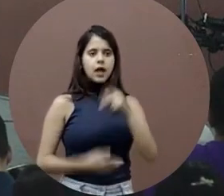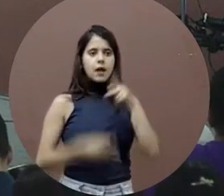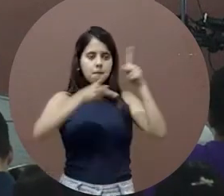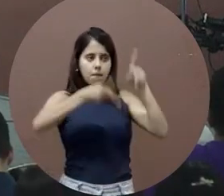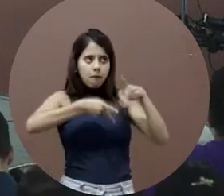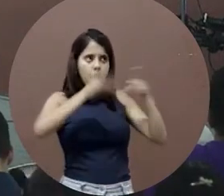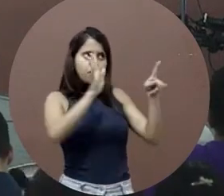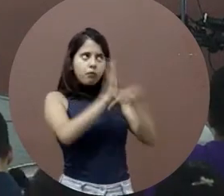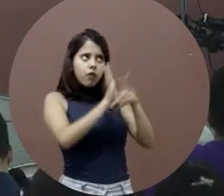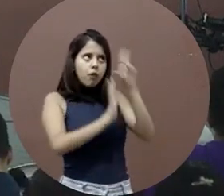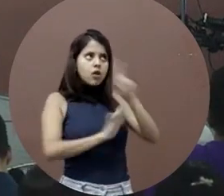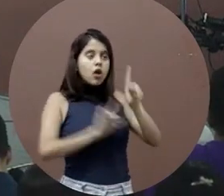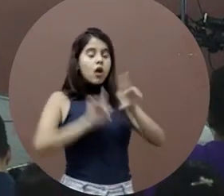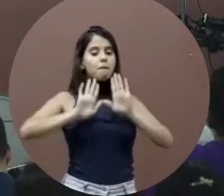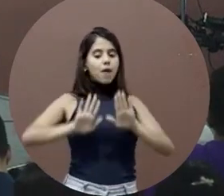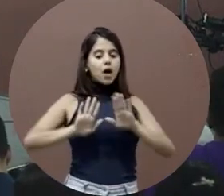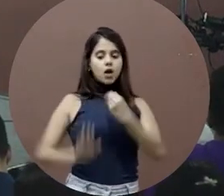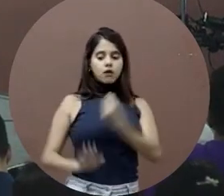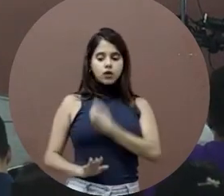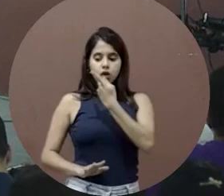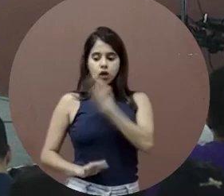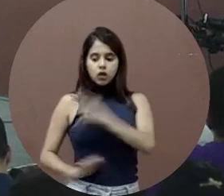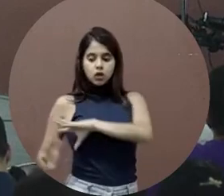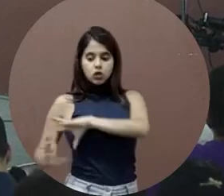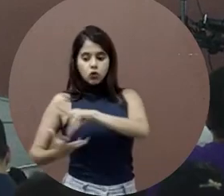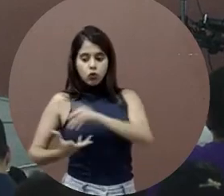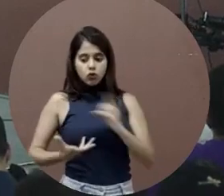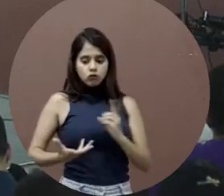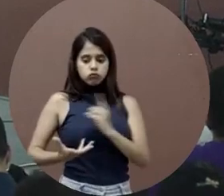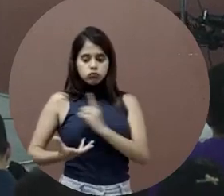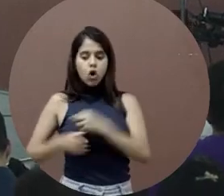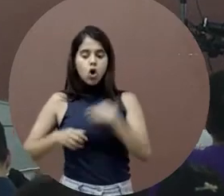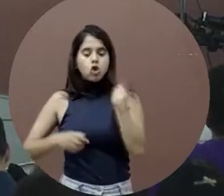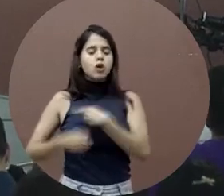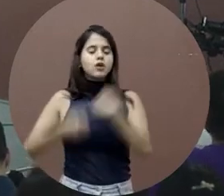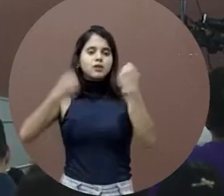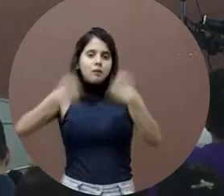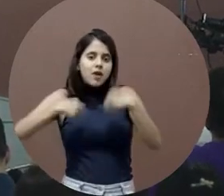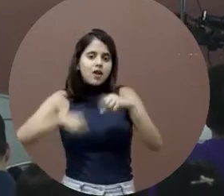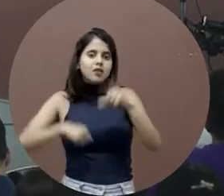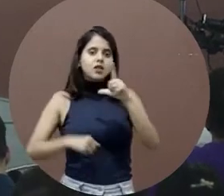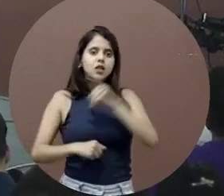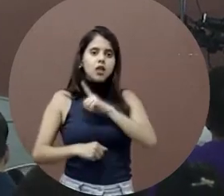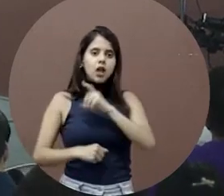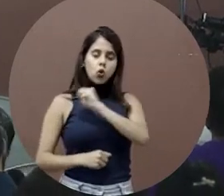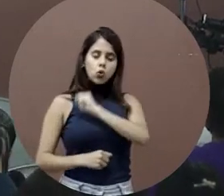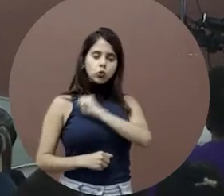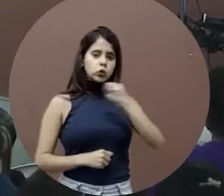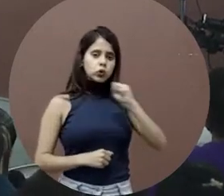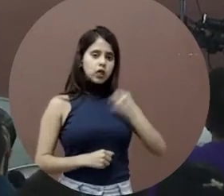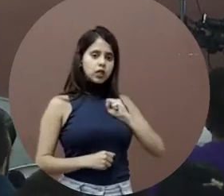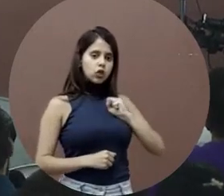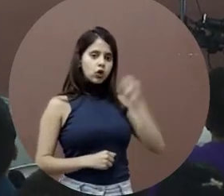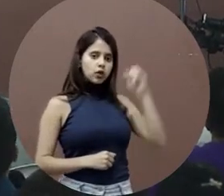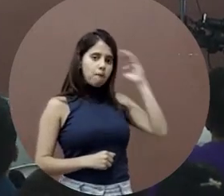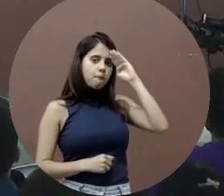nessa terra. E precisamos ter um sumo sacerdote que nos represente diante de